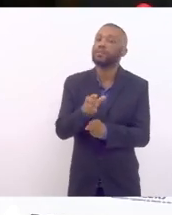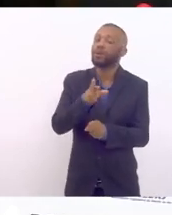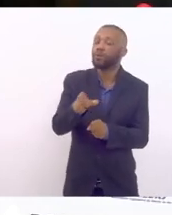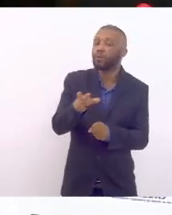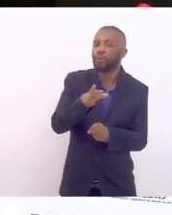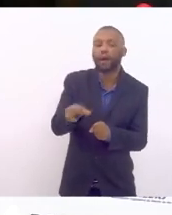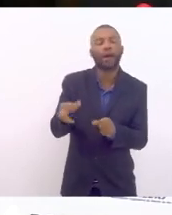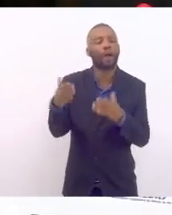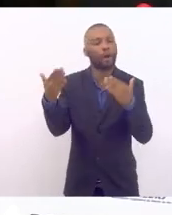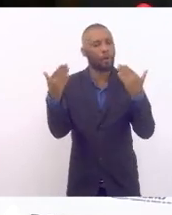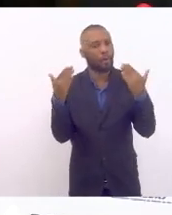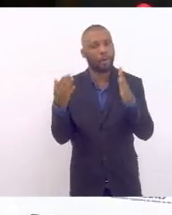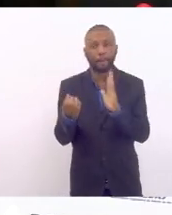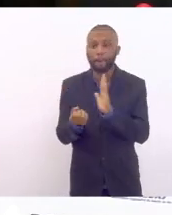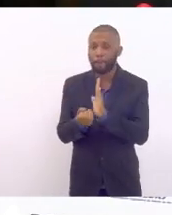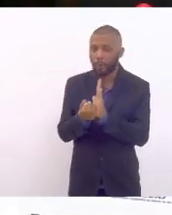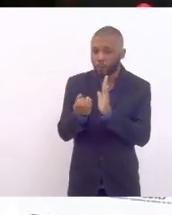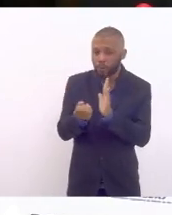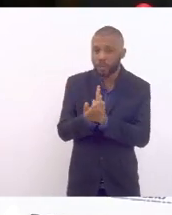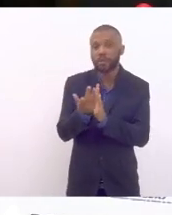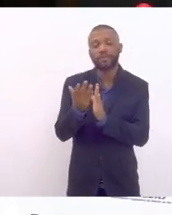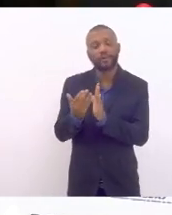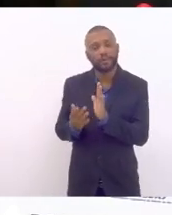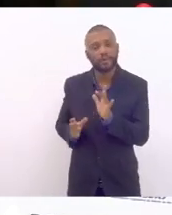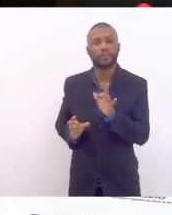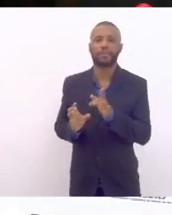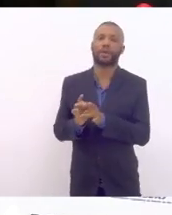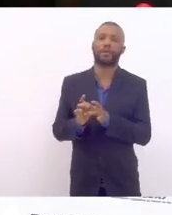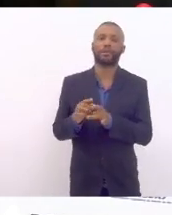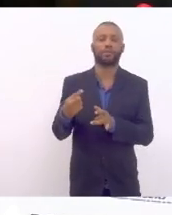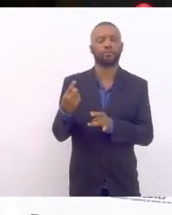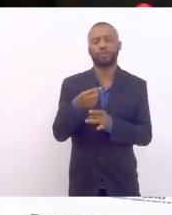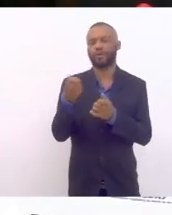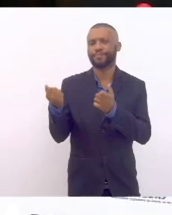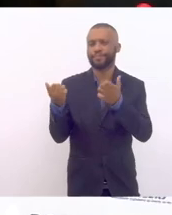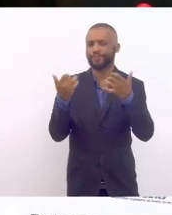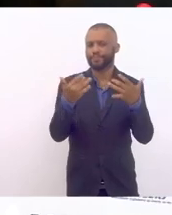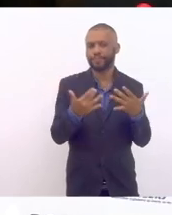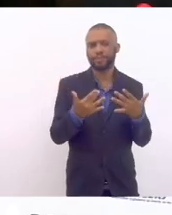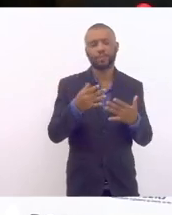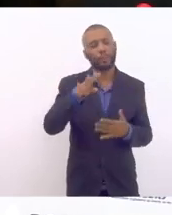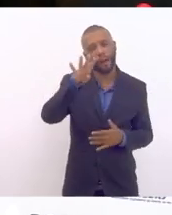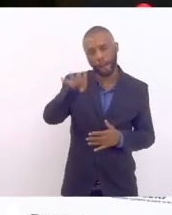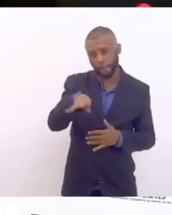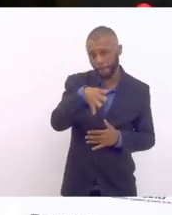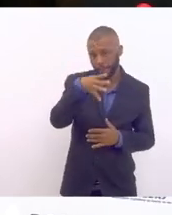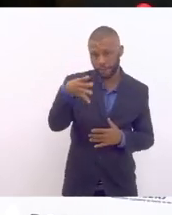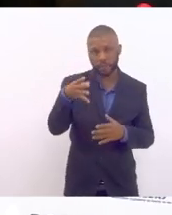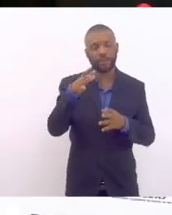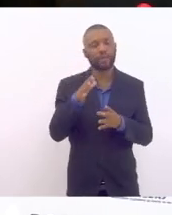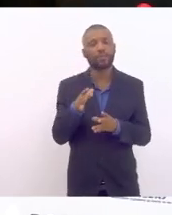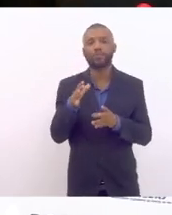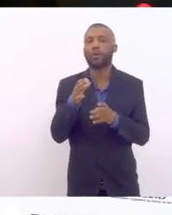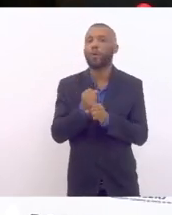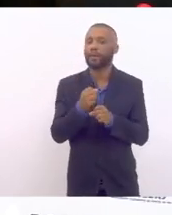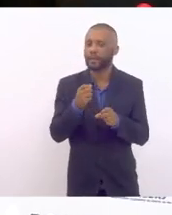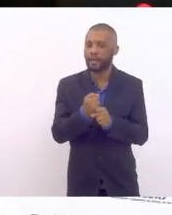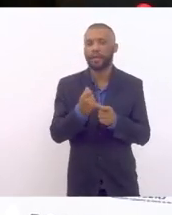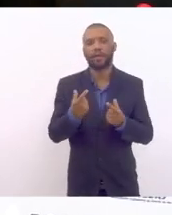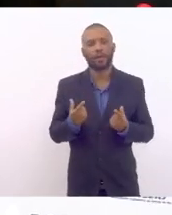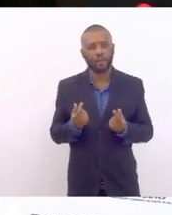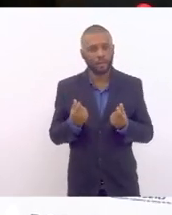orçamentária produzida a partir do que a gente chama de uma planilha de orçamento